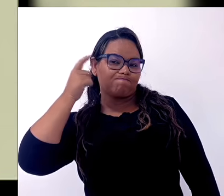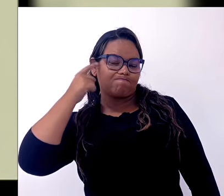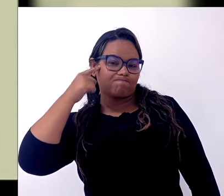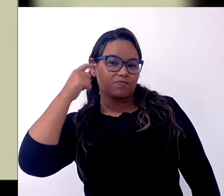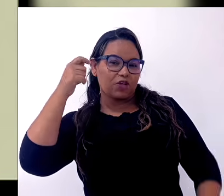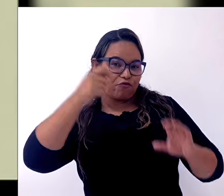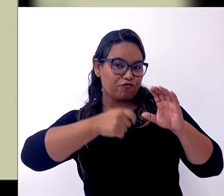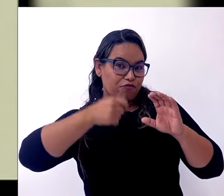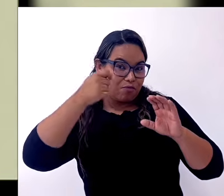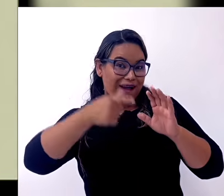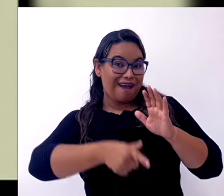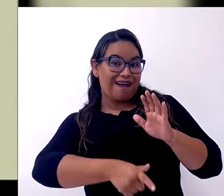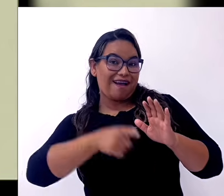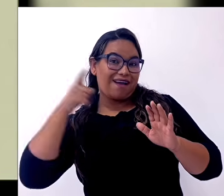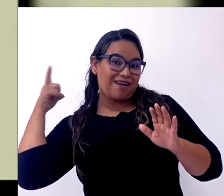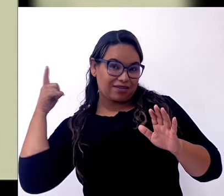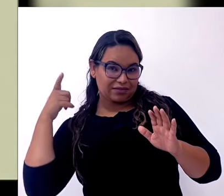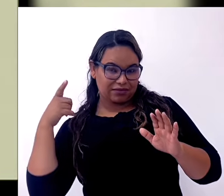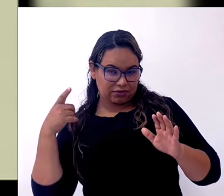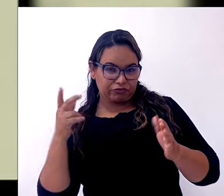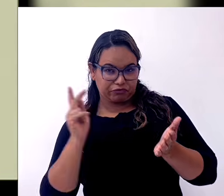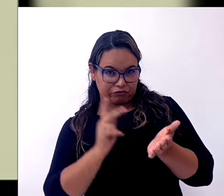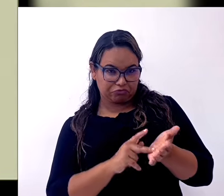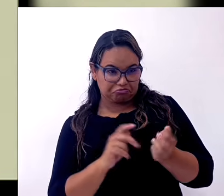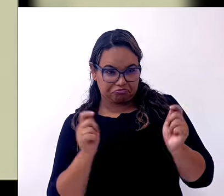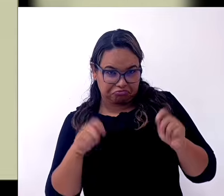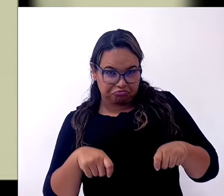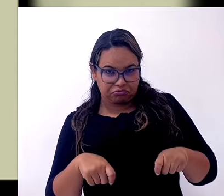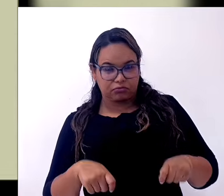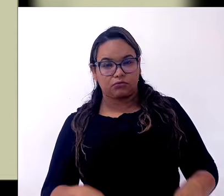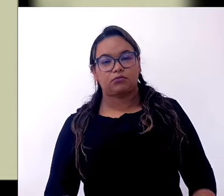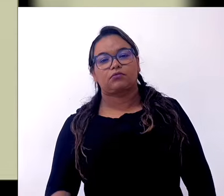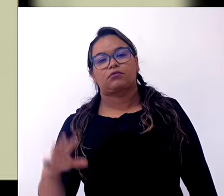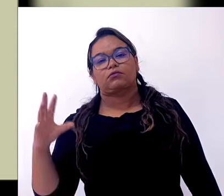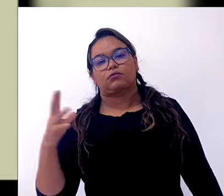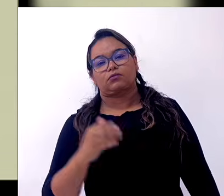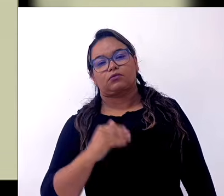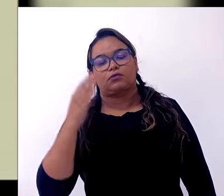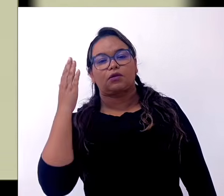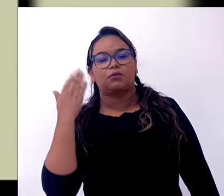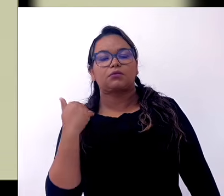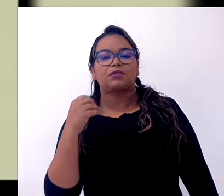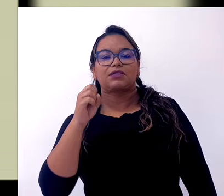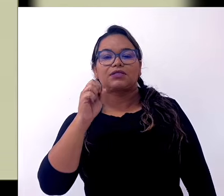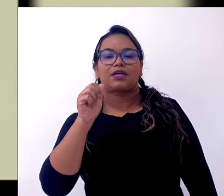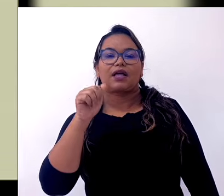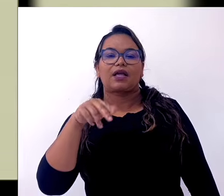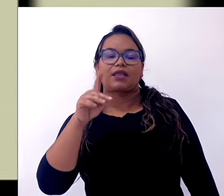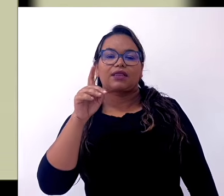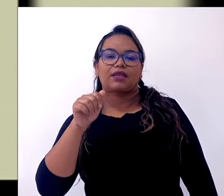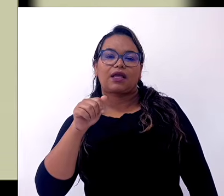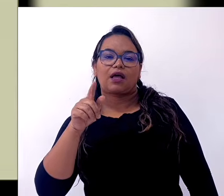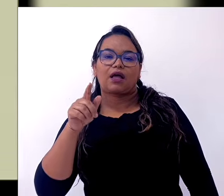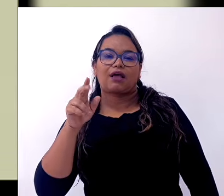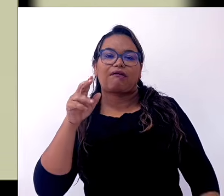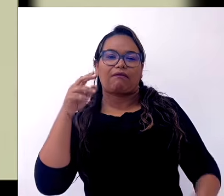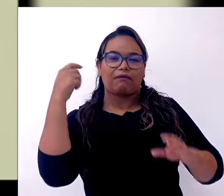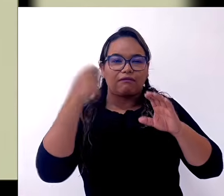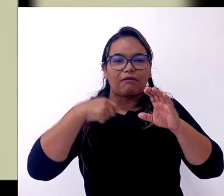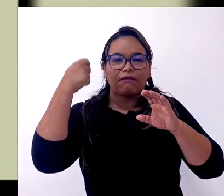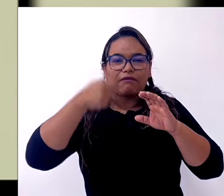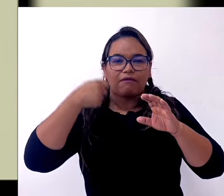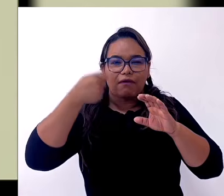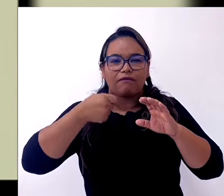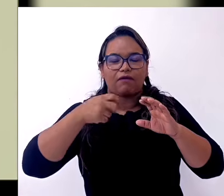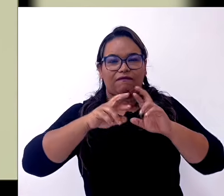novo. Jesse Helm, Goldwater, Al Gore, todos eles. E eu estou